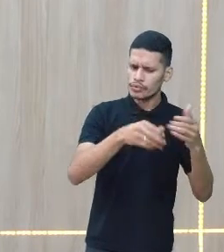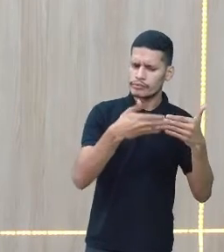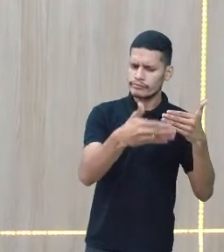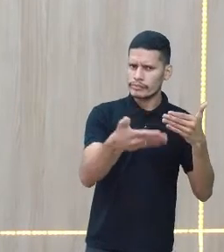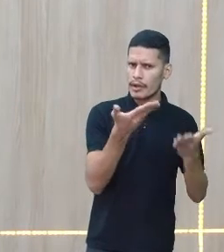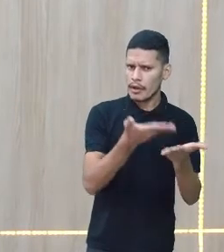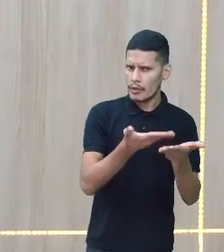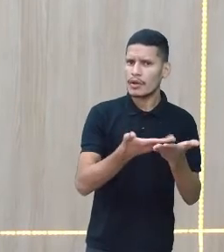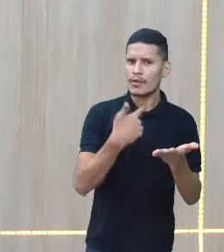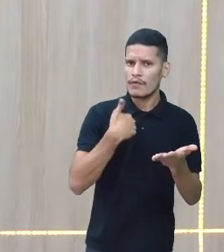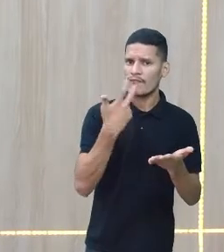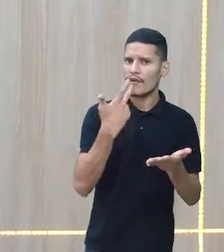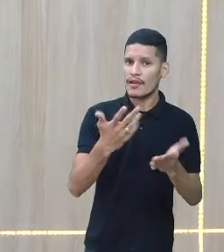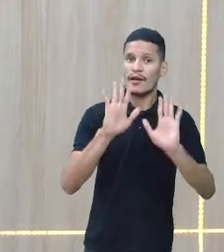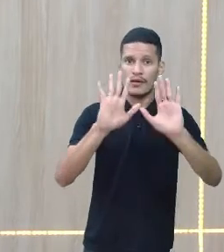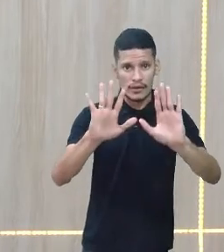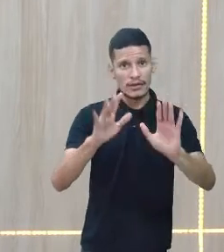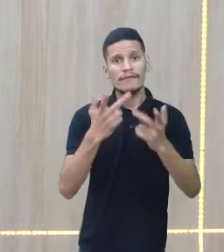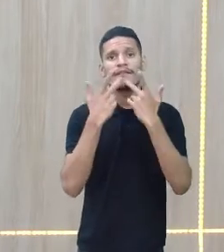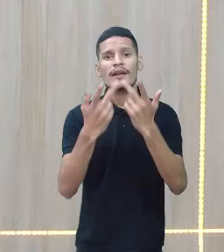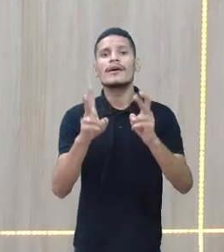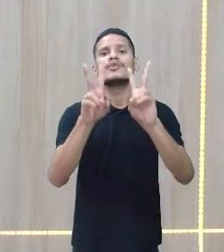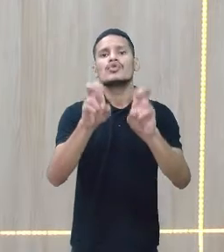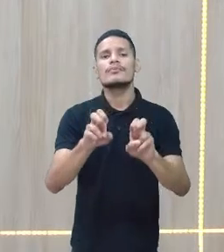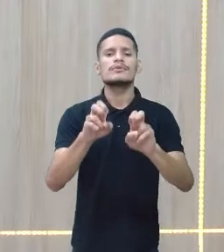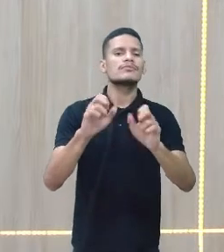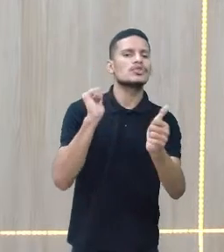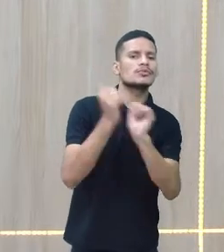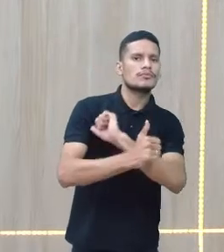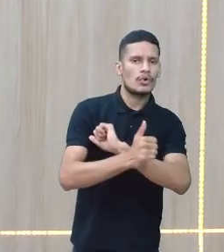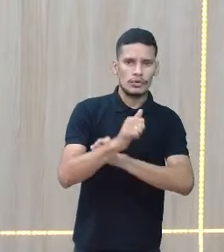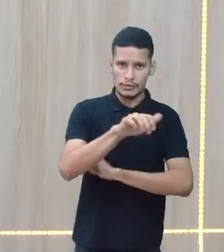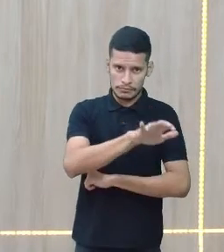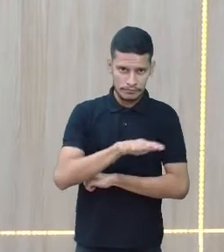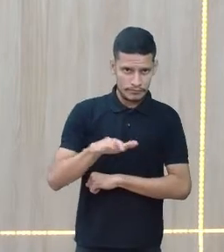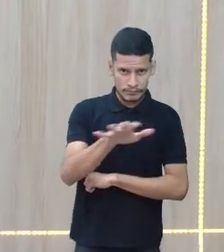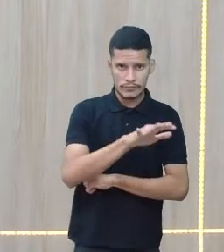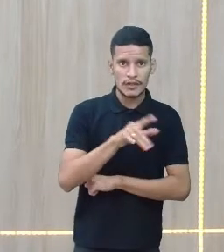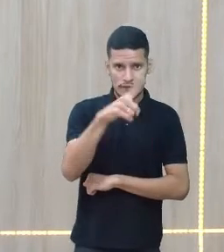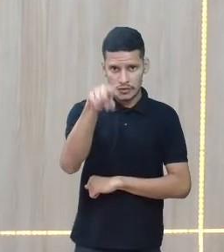vai dar aula aqui também, vai falar sobre a unidade de esportes. Aí vocês vão, ó.